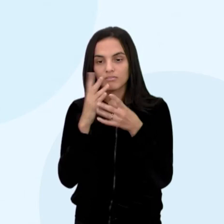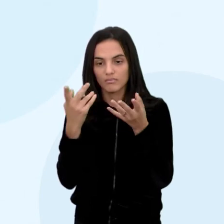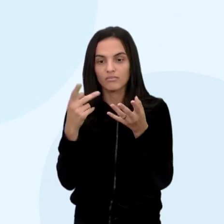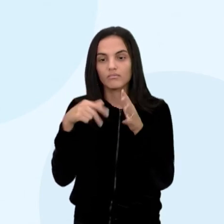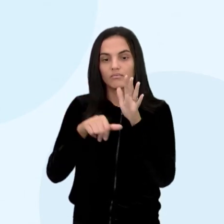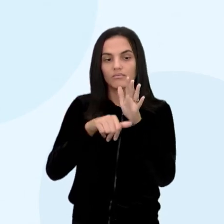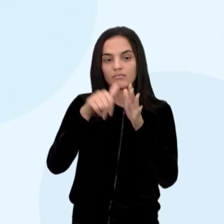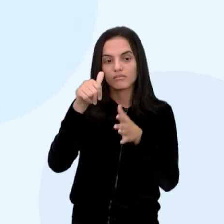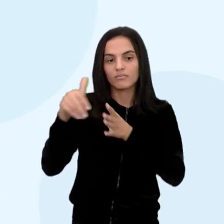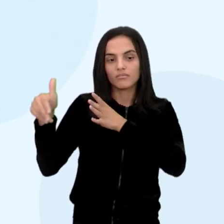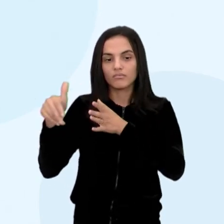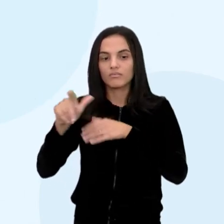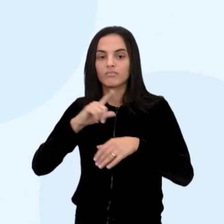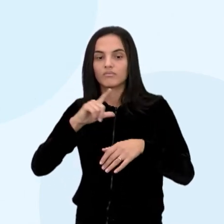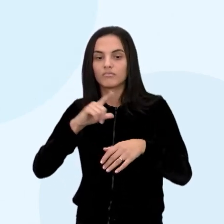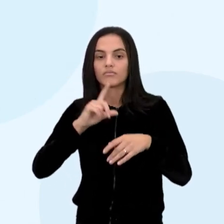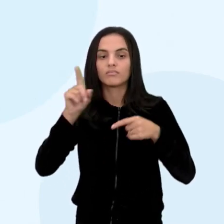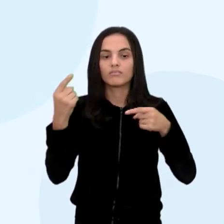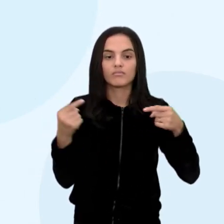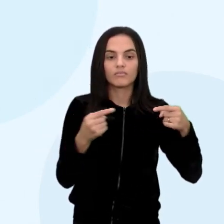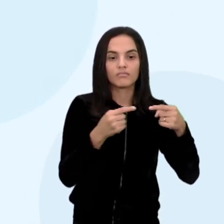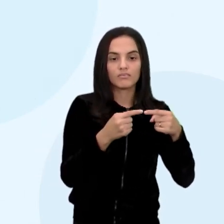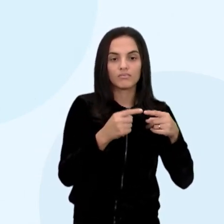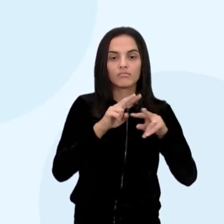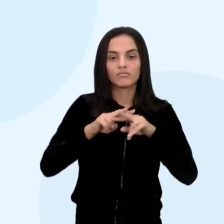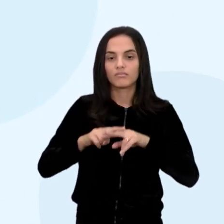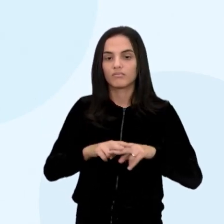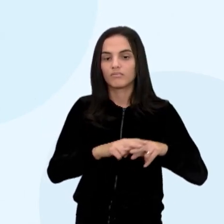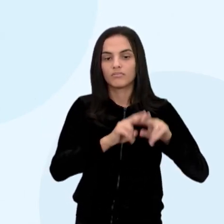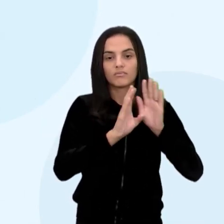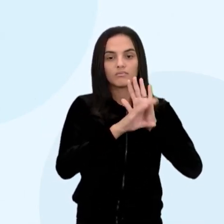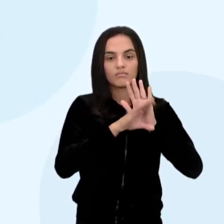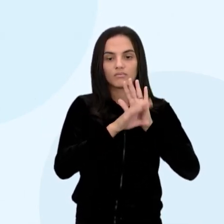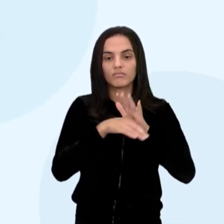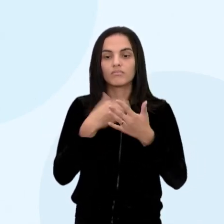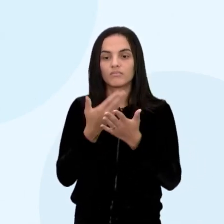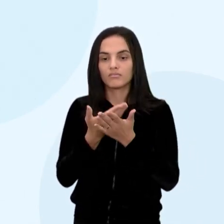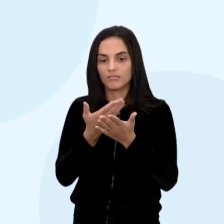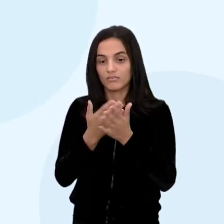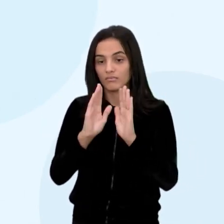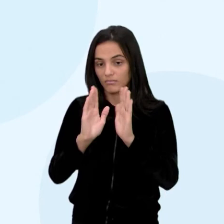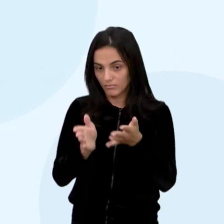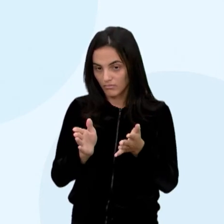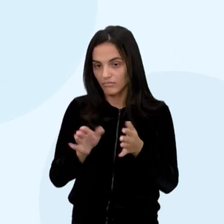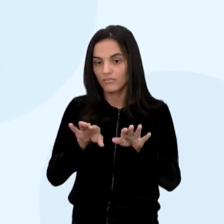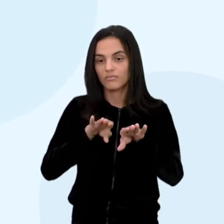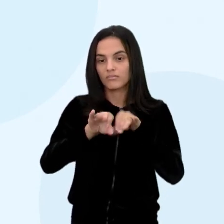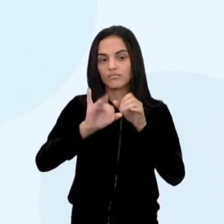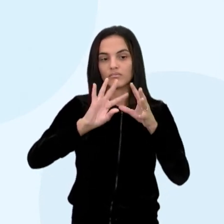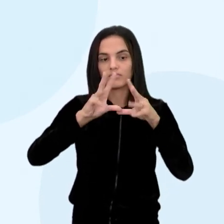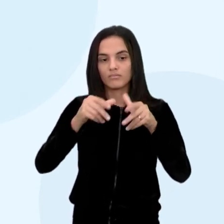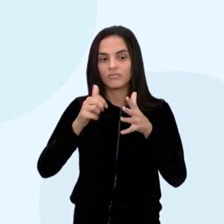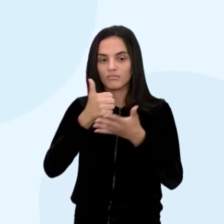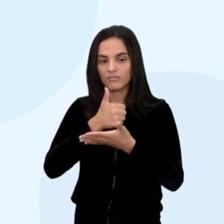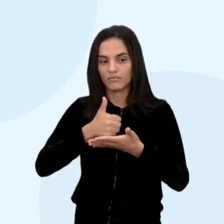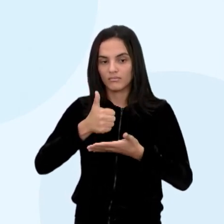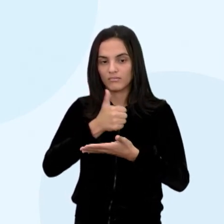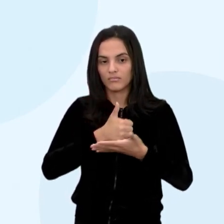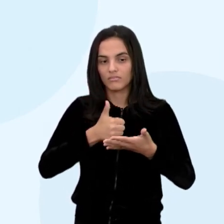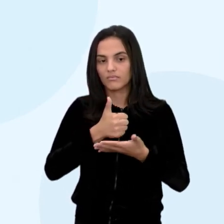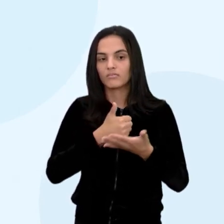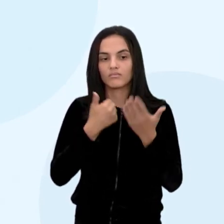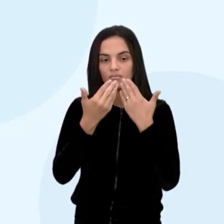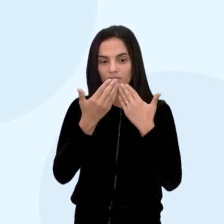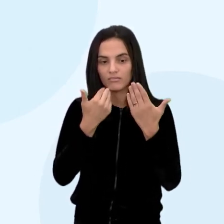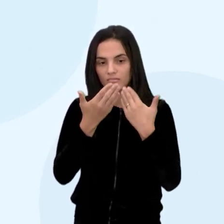Esse primeiro momento tem como finalidade a retomada de conceitos já estudados na formação geral